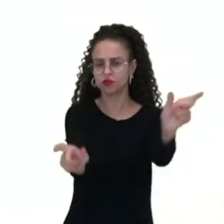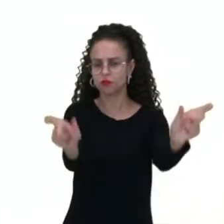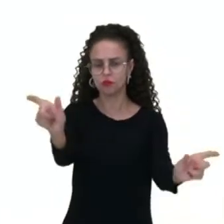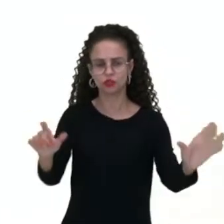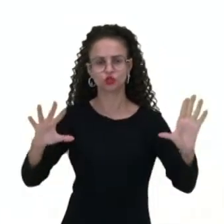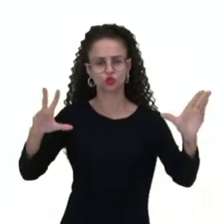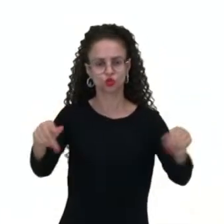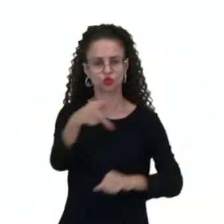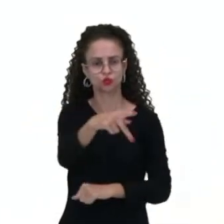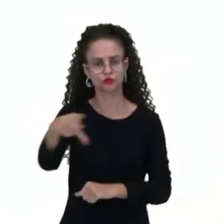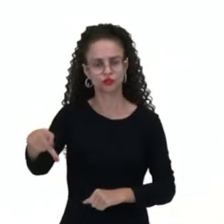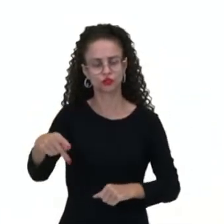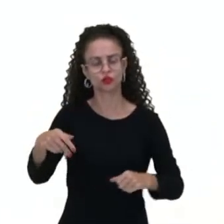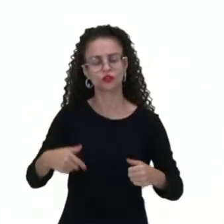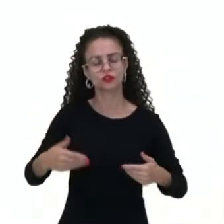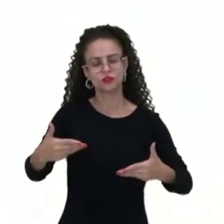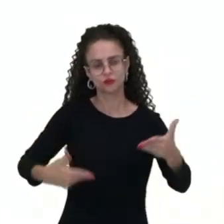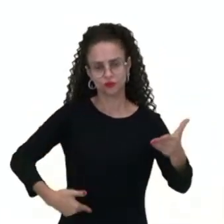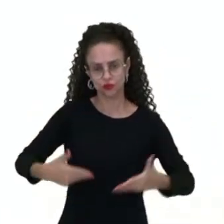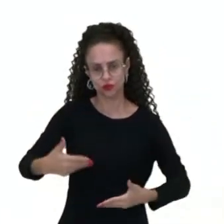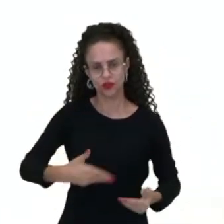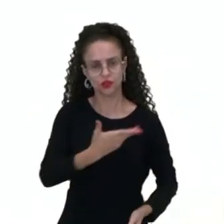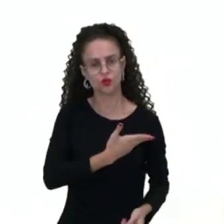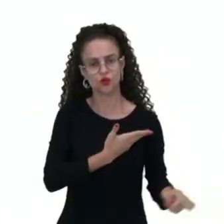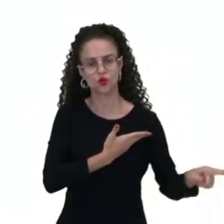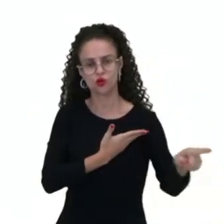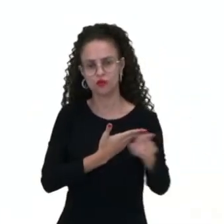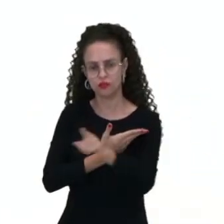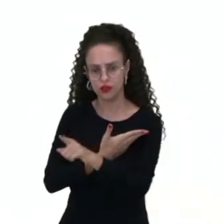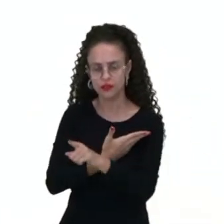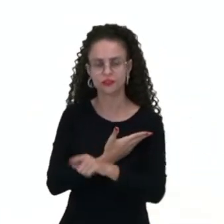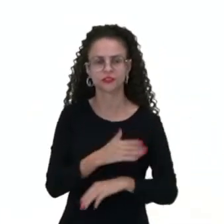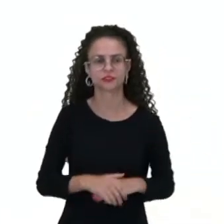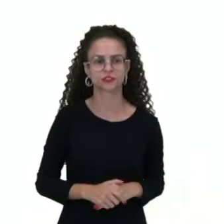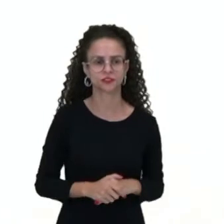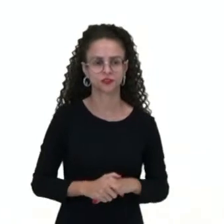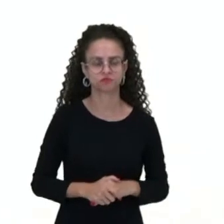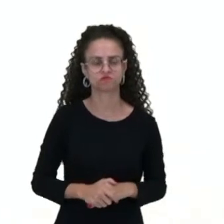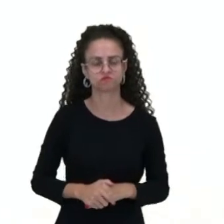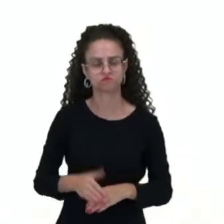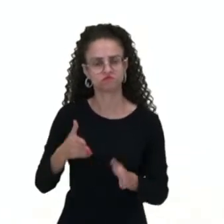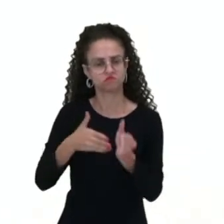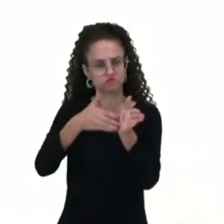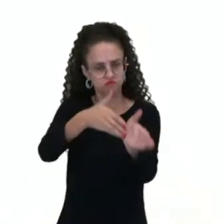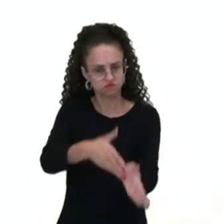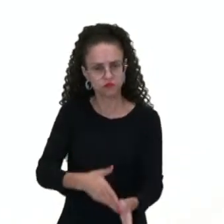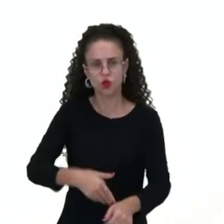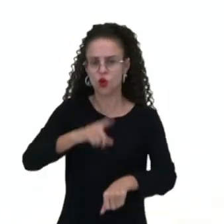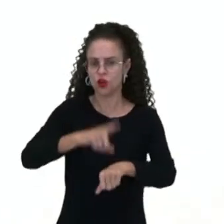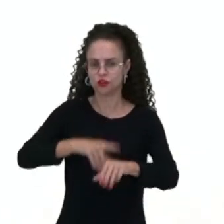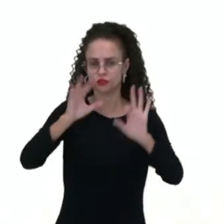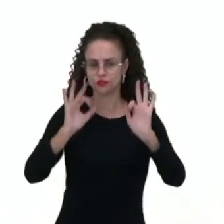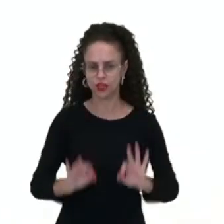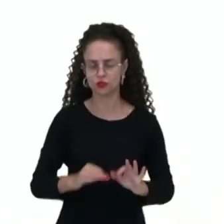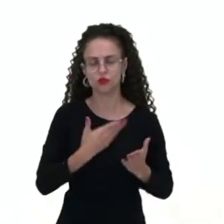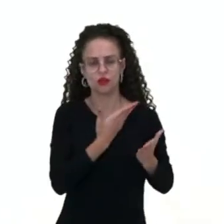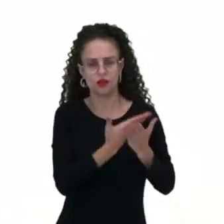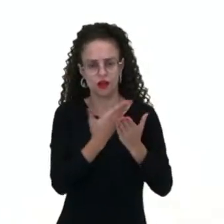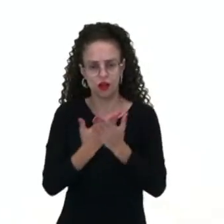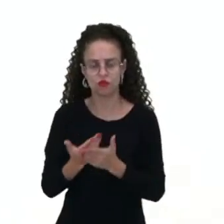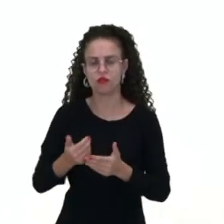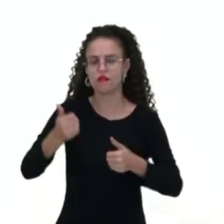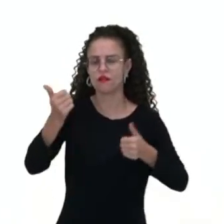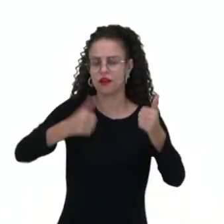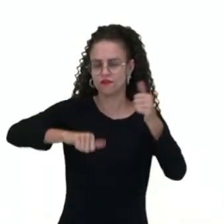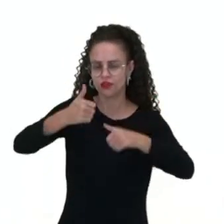professores, funcionários e colegas da escola. Ser frequente e pontual às aulas, avaliações e